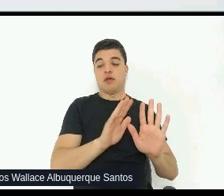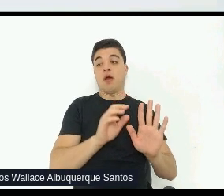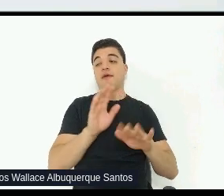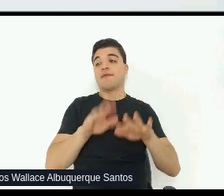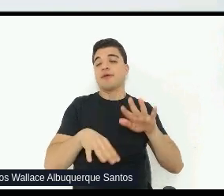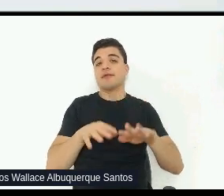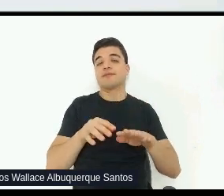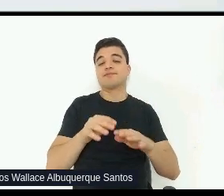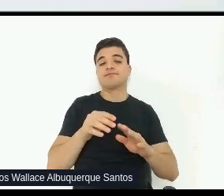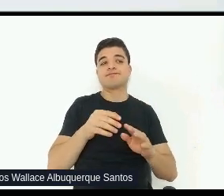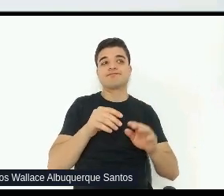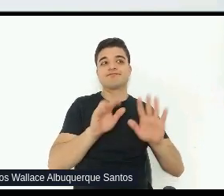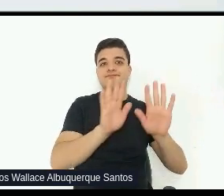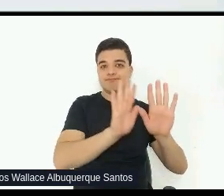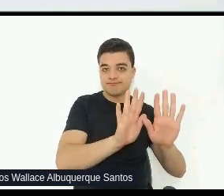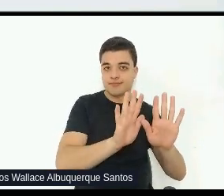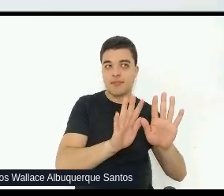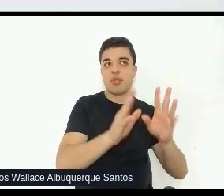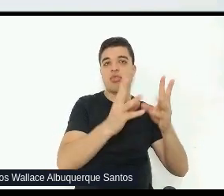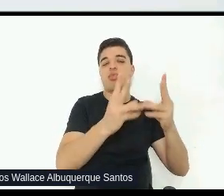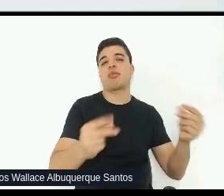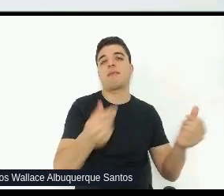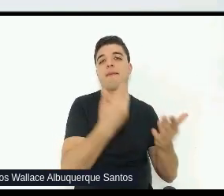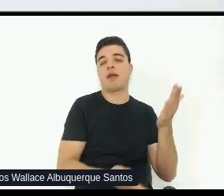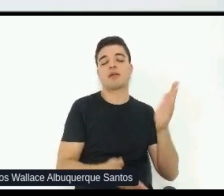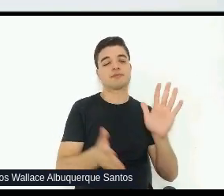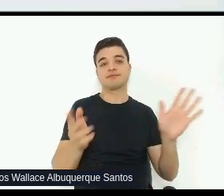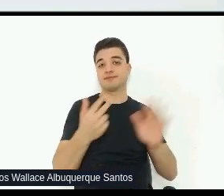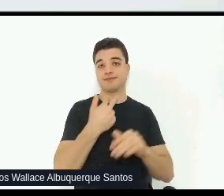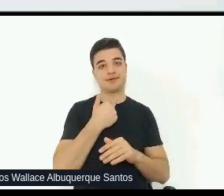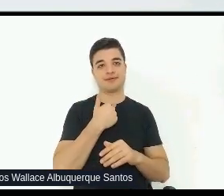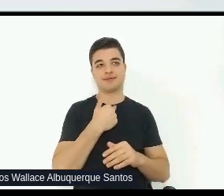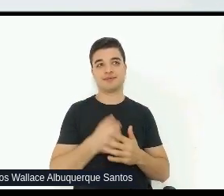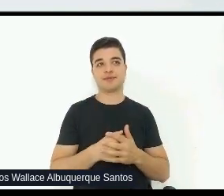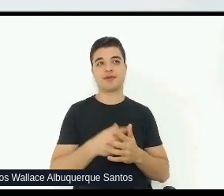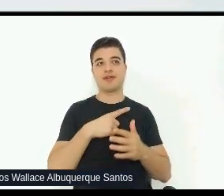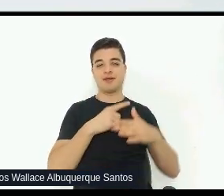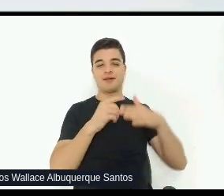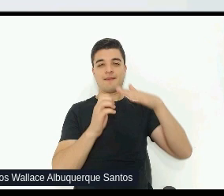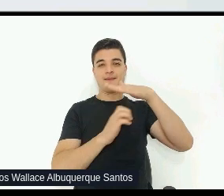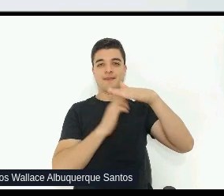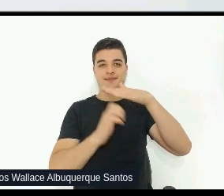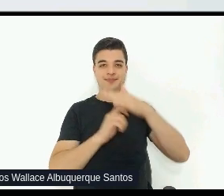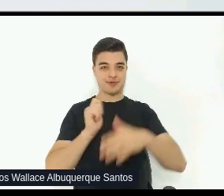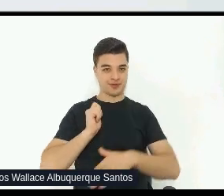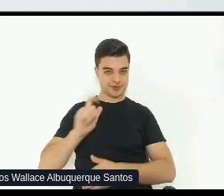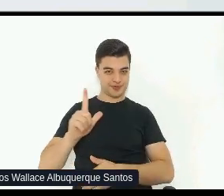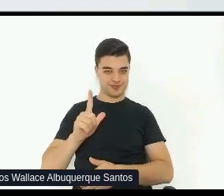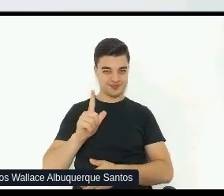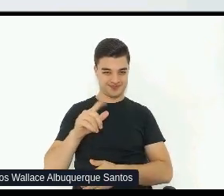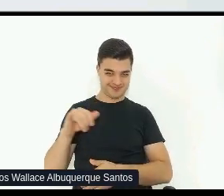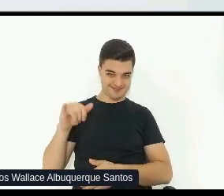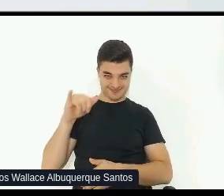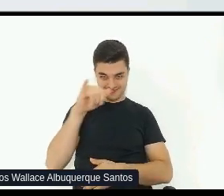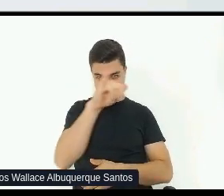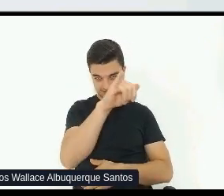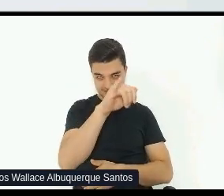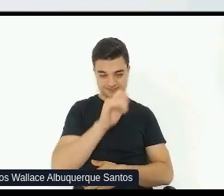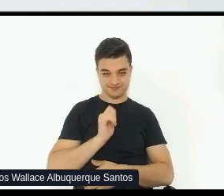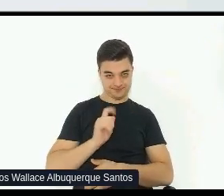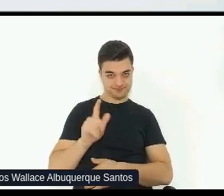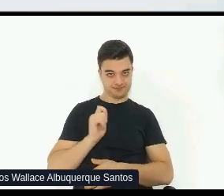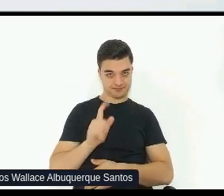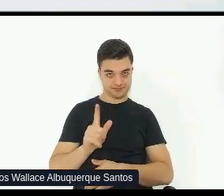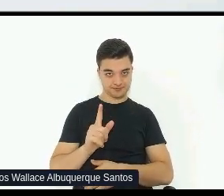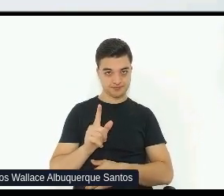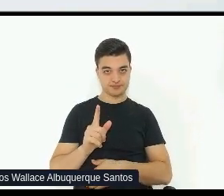estão ali. A gente trouxe o exemplo da Azul. A Azul é uma empresa aérea, eles não conseguem segurar o preço